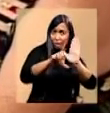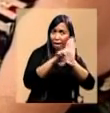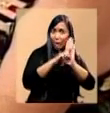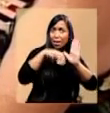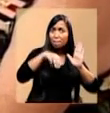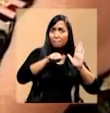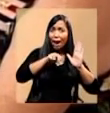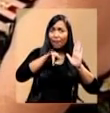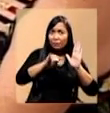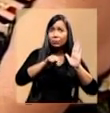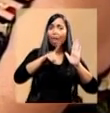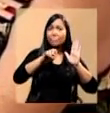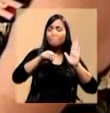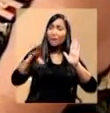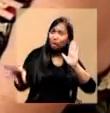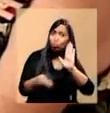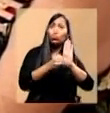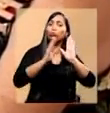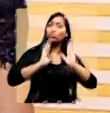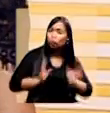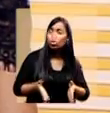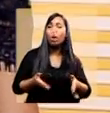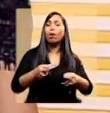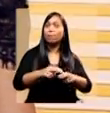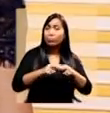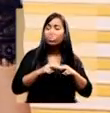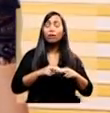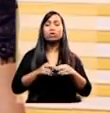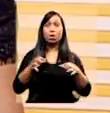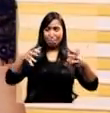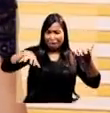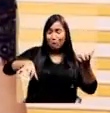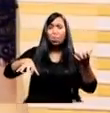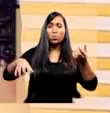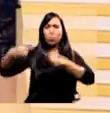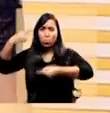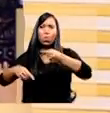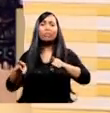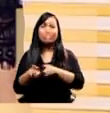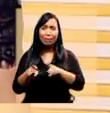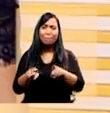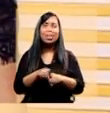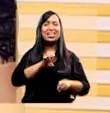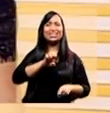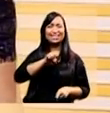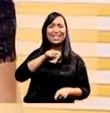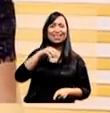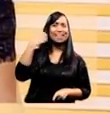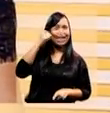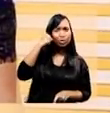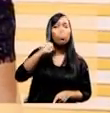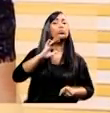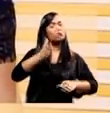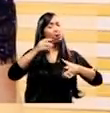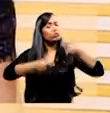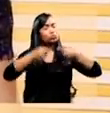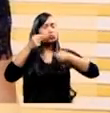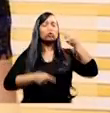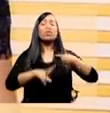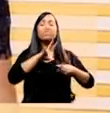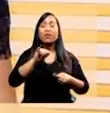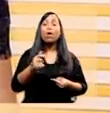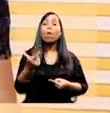que isso já foi incluso, já foi discutido pela Câmara dos Deputados e também pelo Senado, que também vai fazer